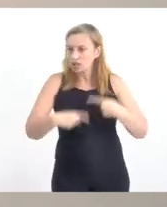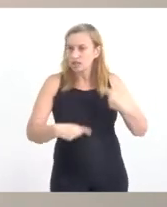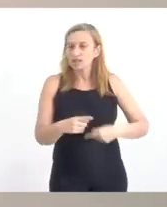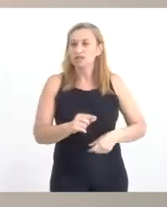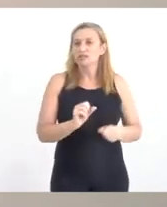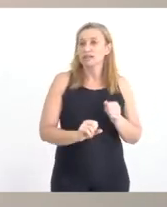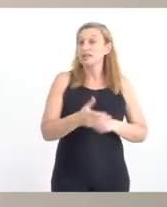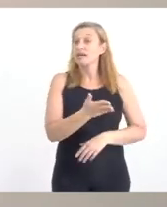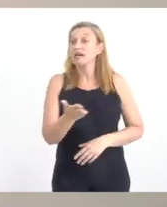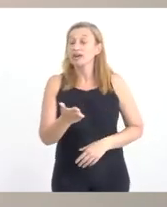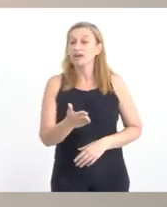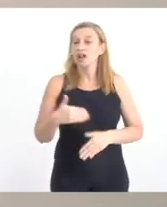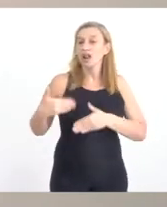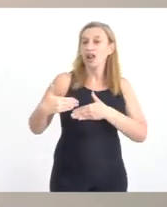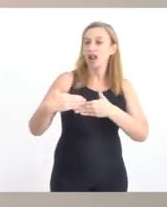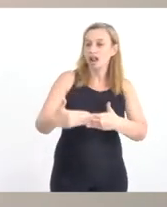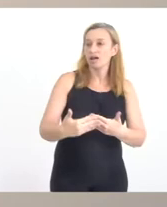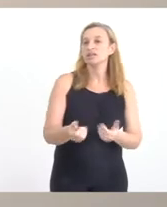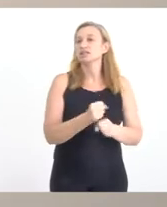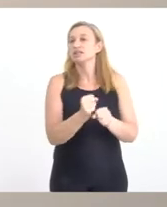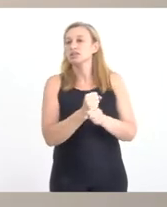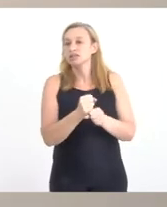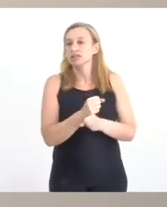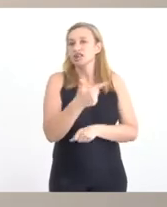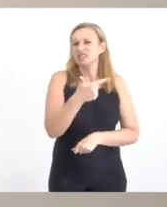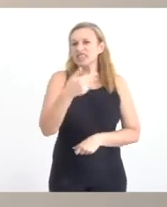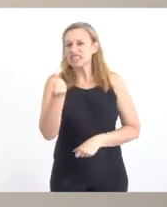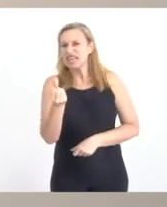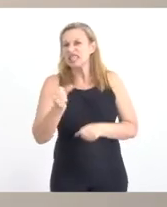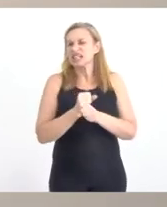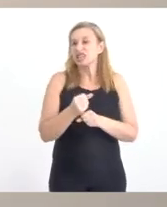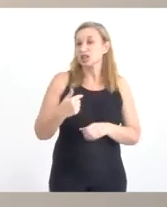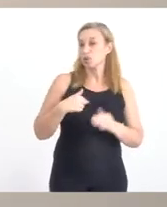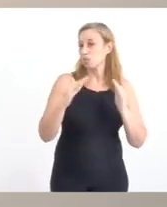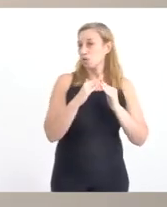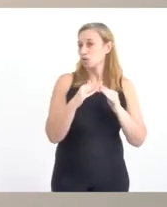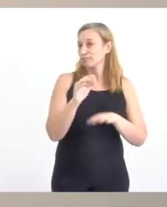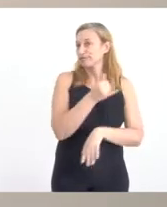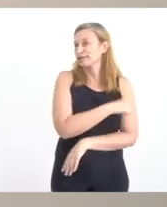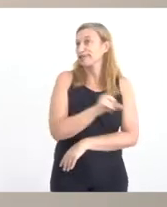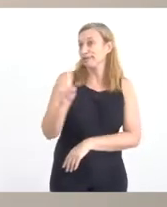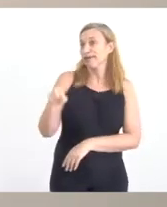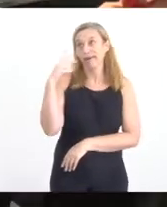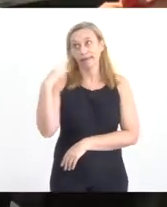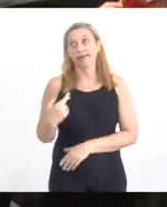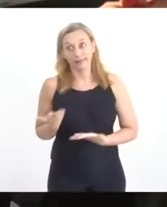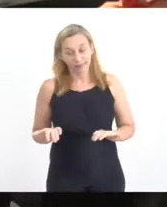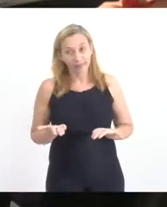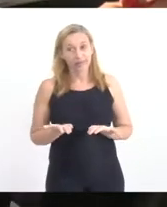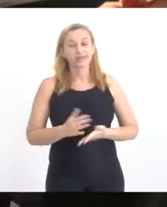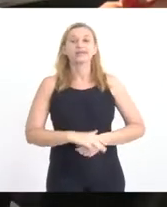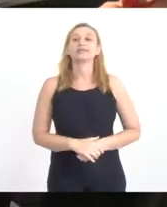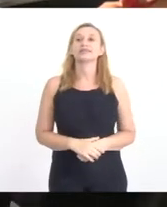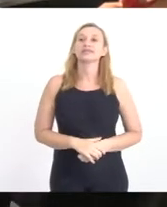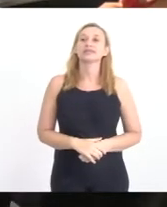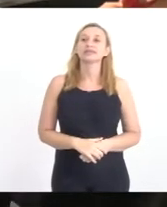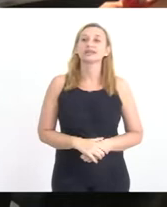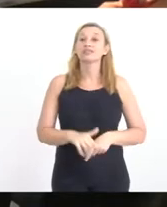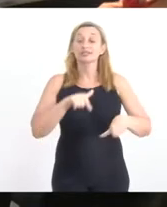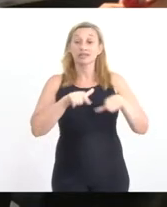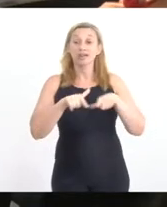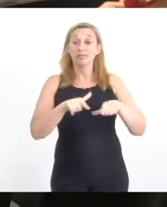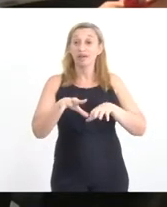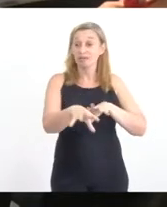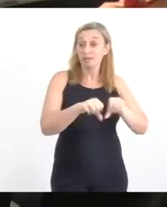gente tenta fazer aí ao longo de tantos anos 26 anos que eu moro no Rio de Janeiro né Renata já então a mesma 26 anos neste